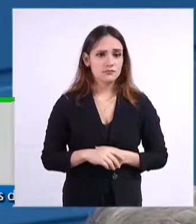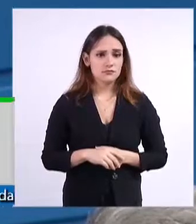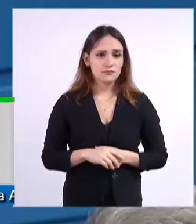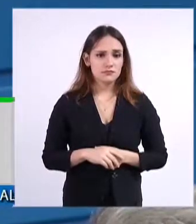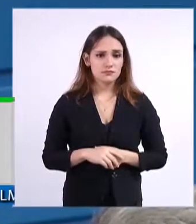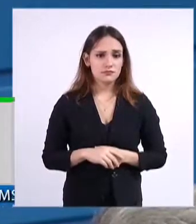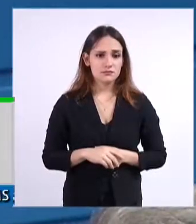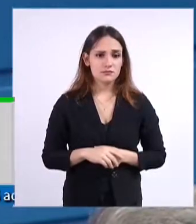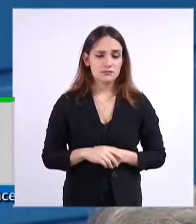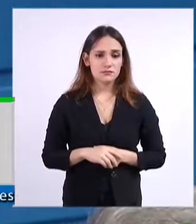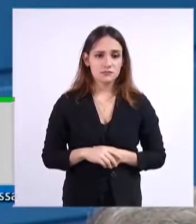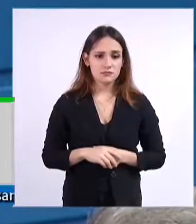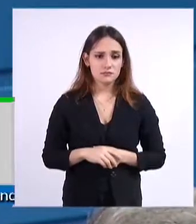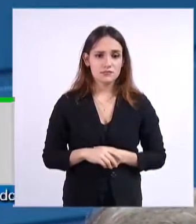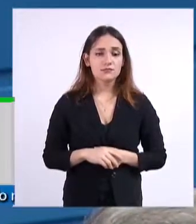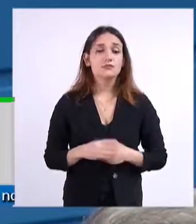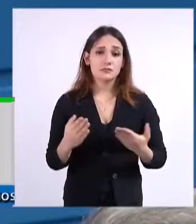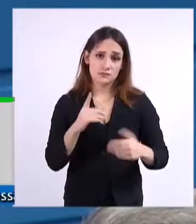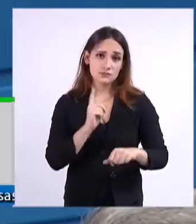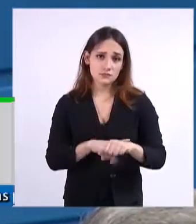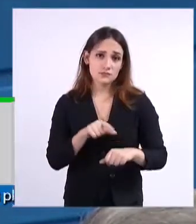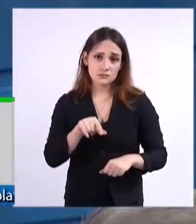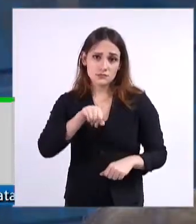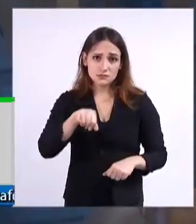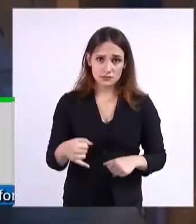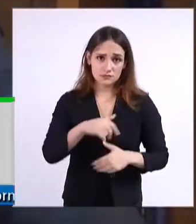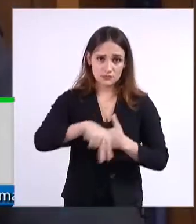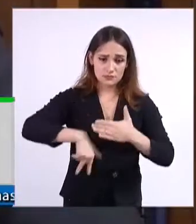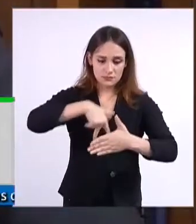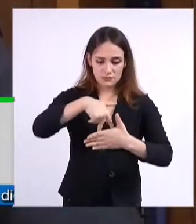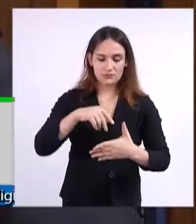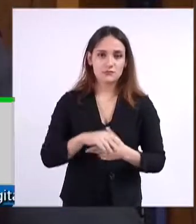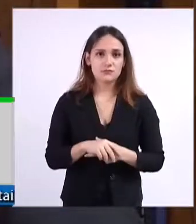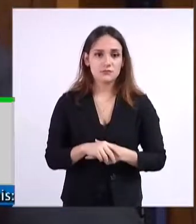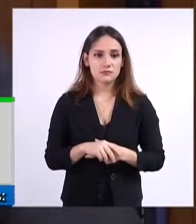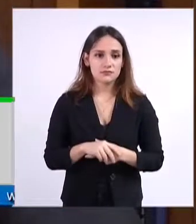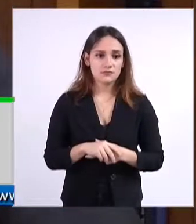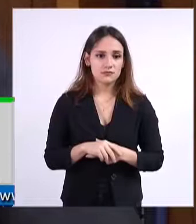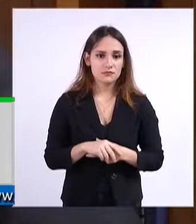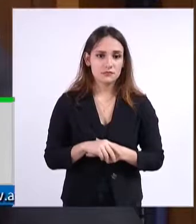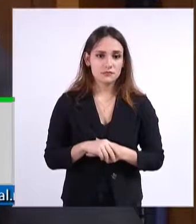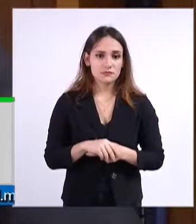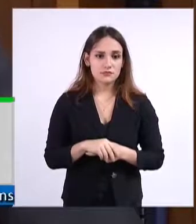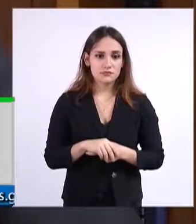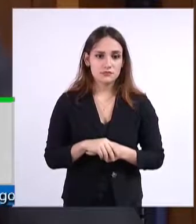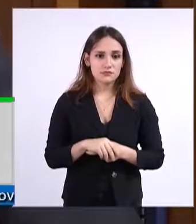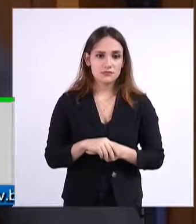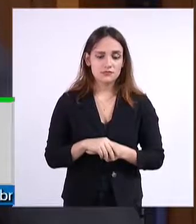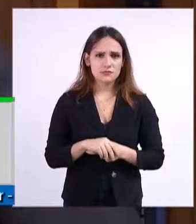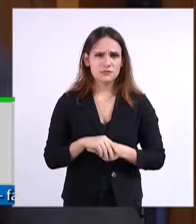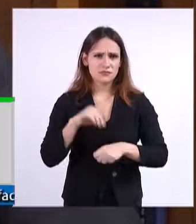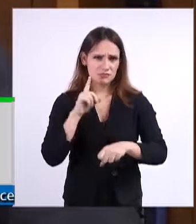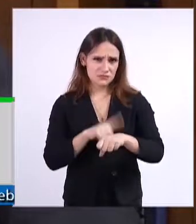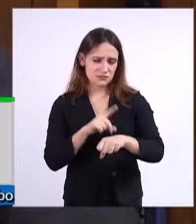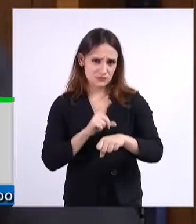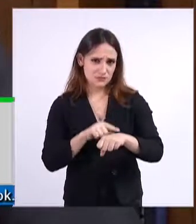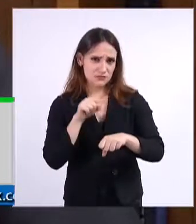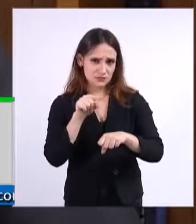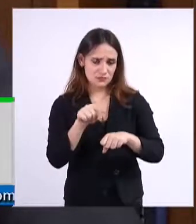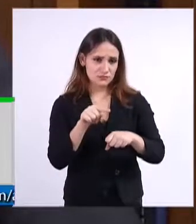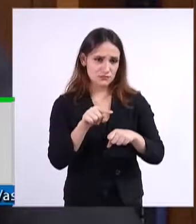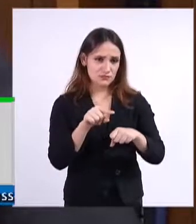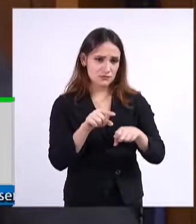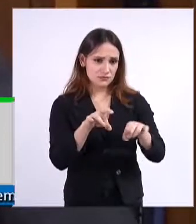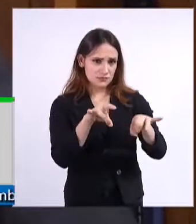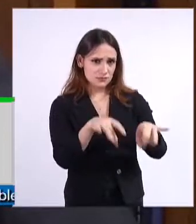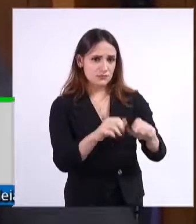o pode fazer agora, nesse momento mesmo, quando deixar à Assembleia Legislativa,